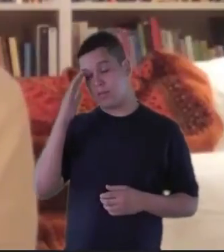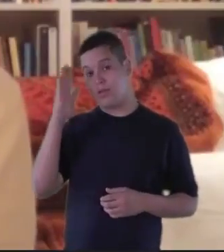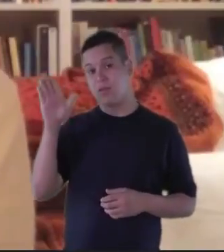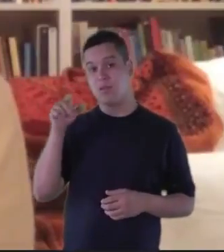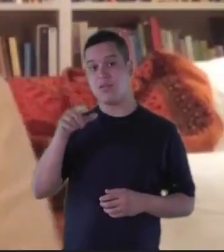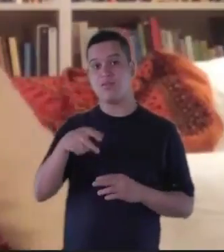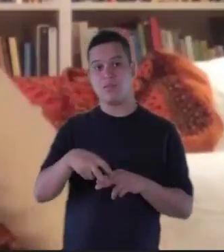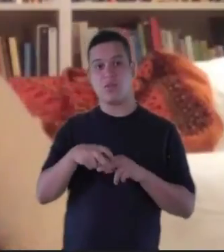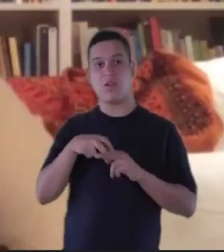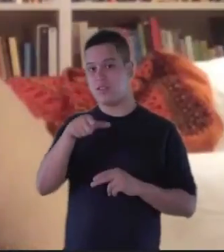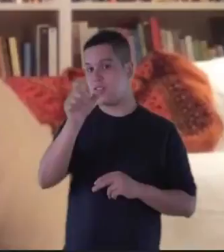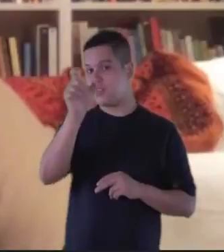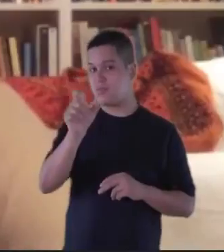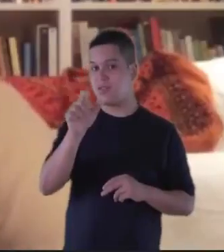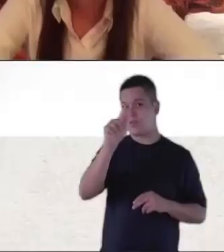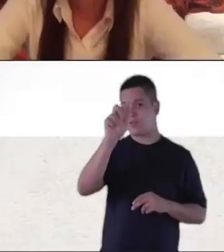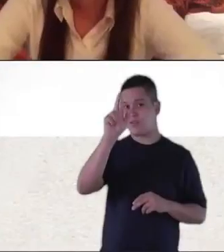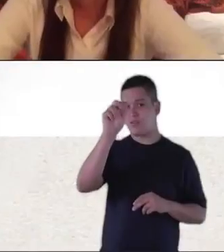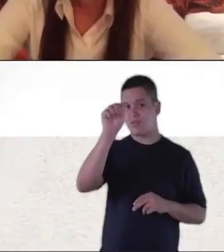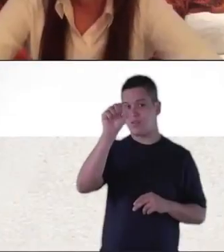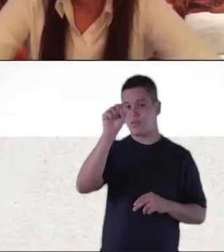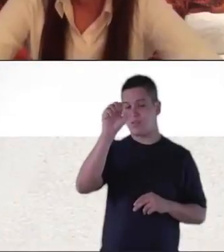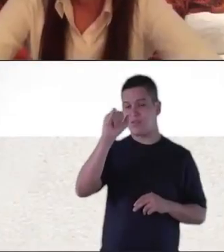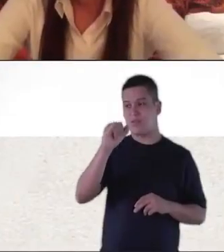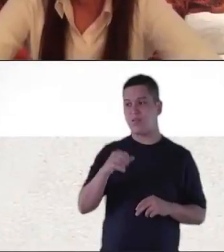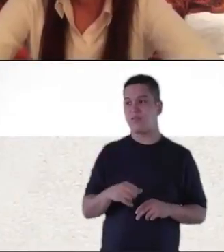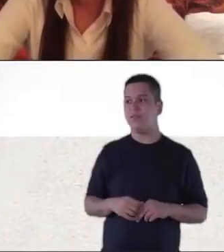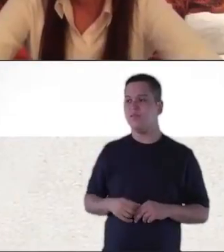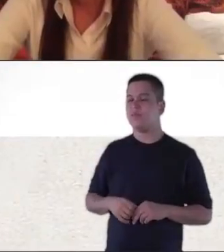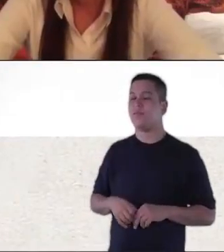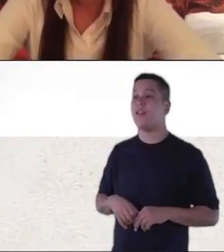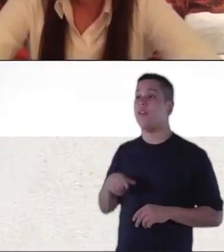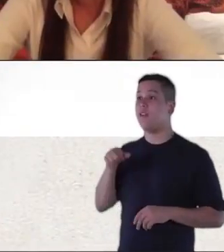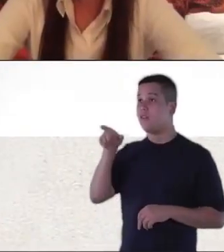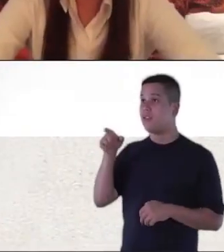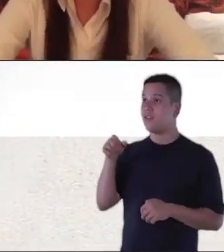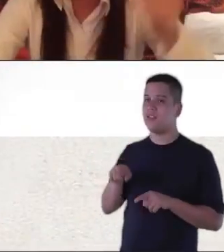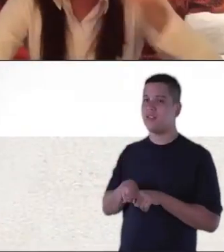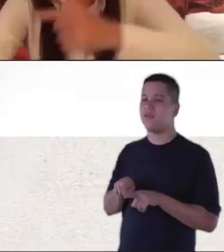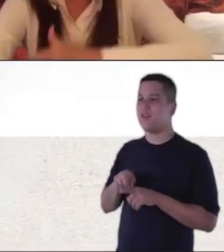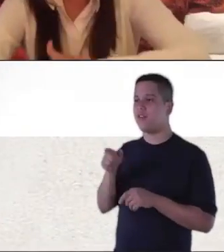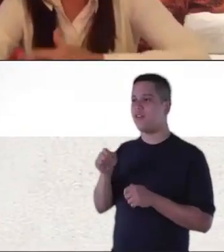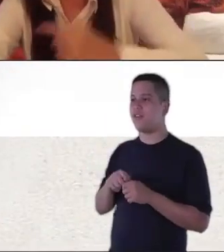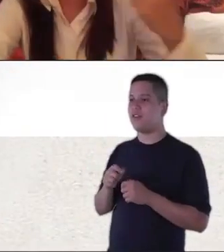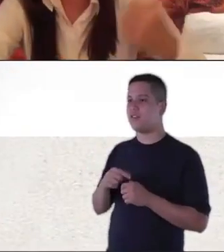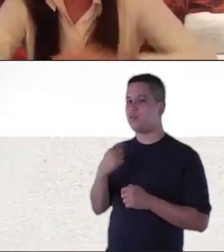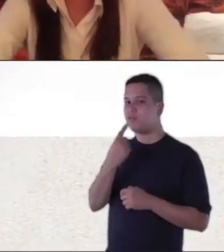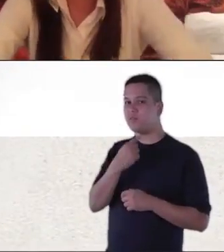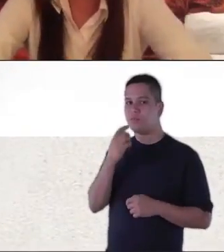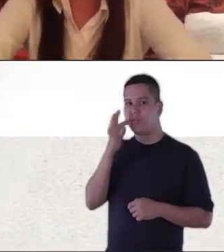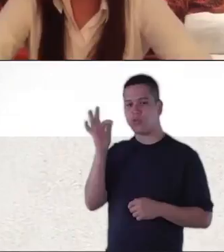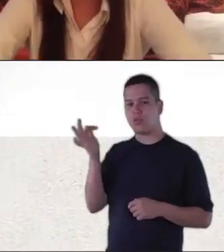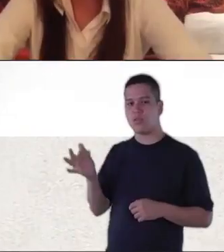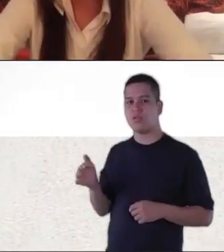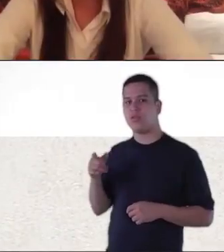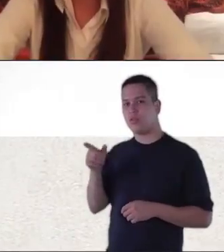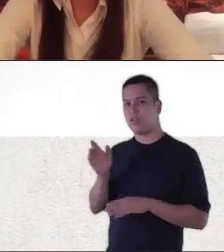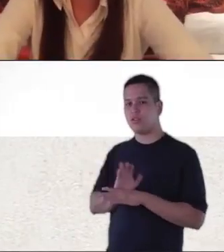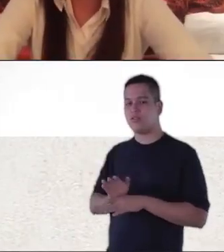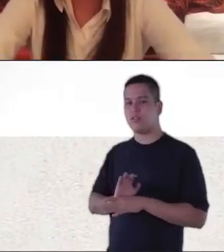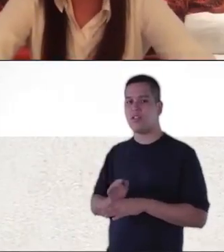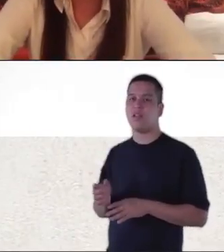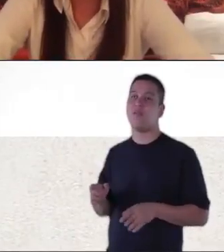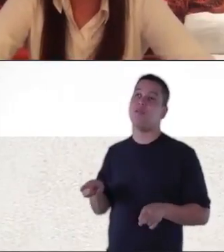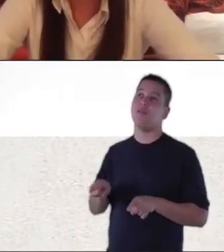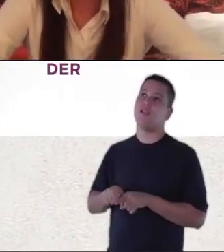Então, E devo ao Grassi essa. você fez também o Boca de Ouro no cinema agora. O Boca de Ouro agora, há pouco A tempo. Vida Como Ela É A na